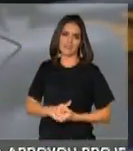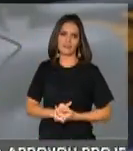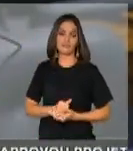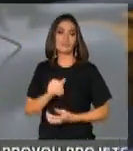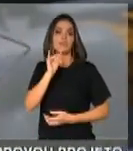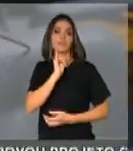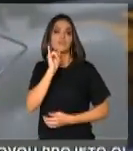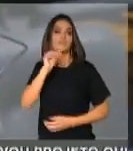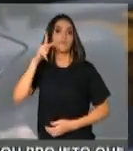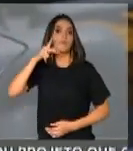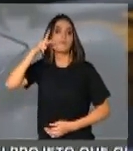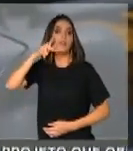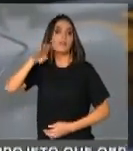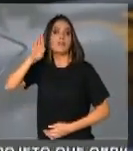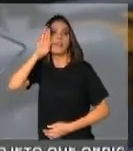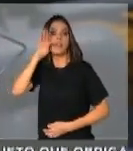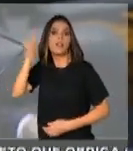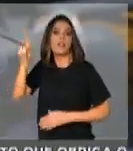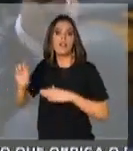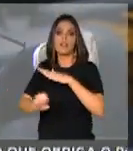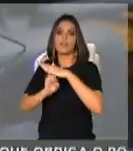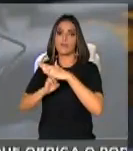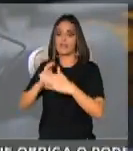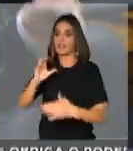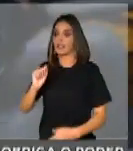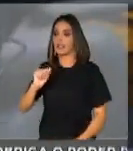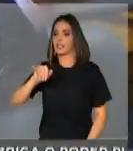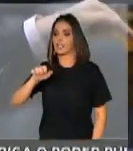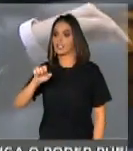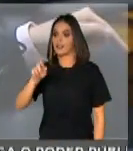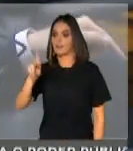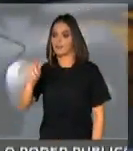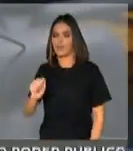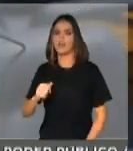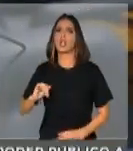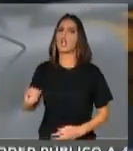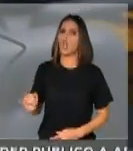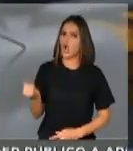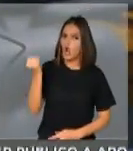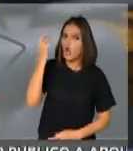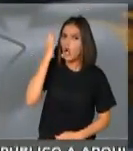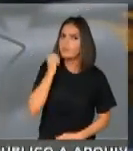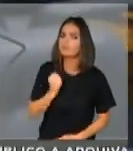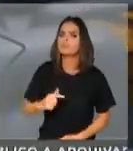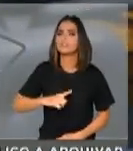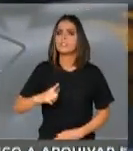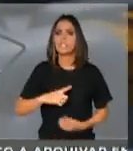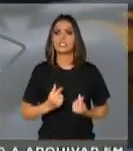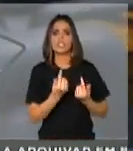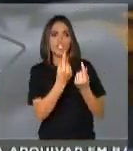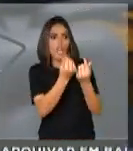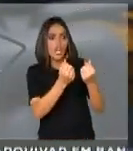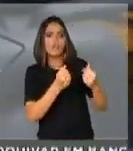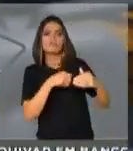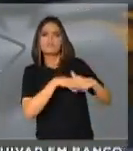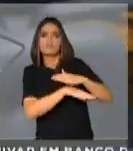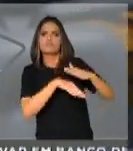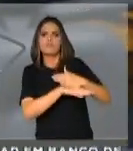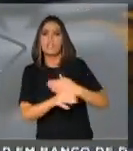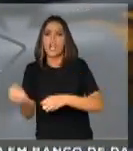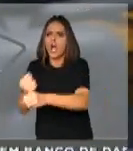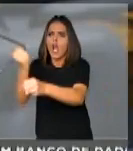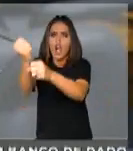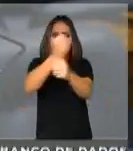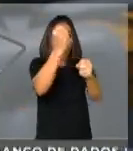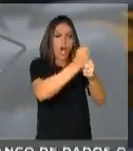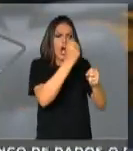caso da Paraíba, a companhia lá se chama Cagepa, tem lucro, tem dinheiro em caixa e realiza um monte de obras nos